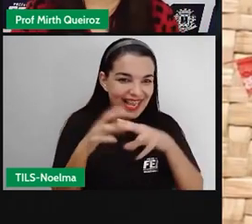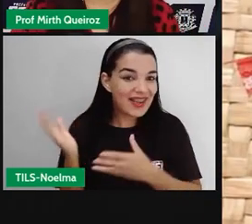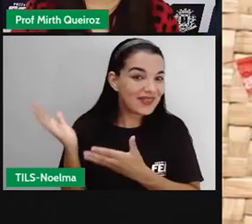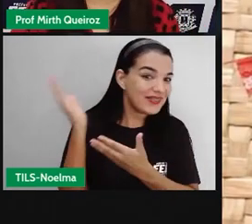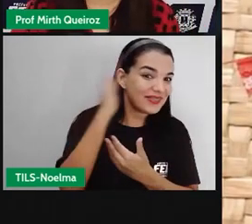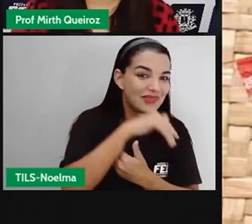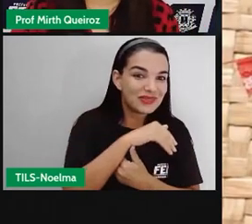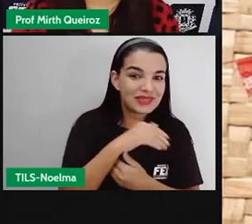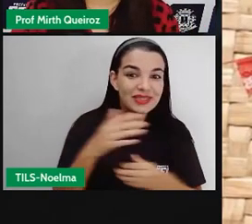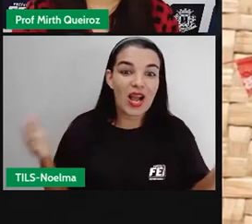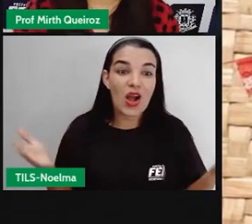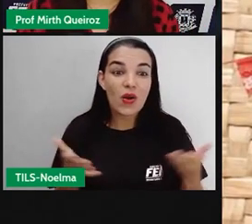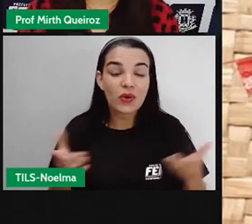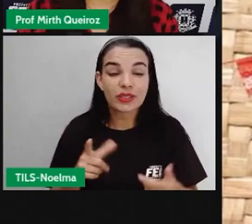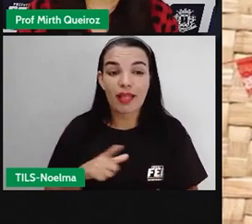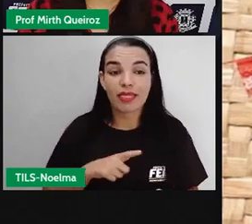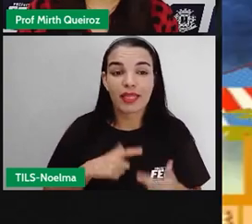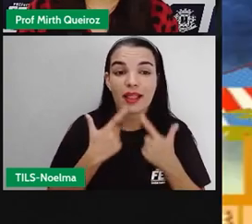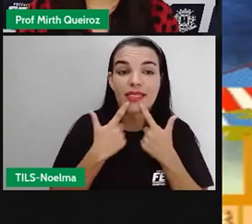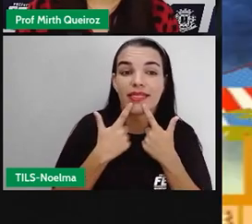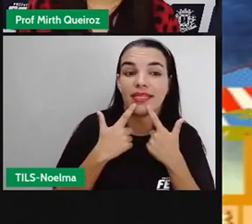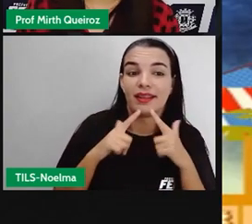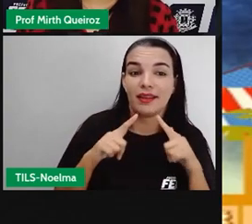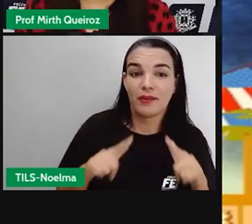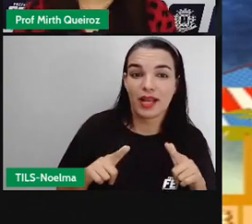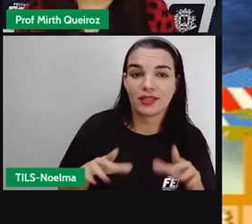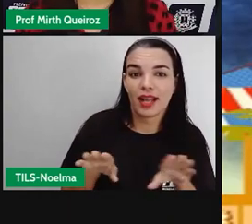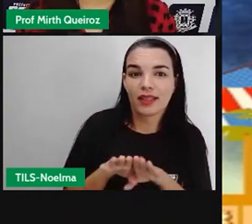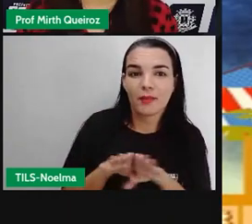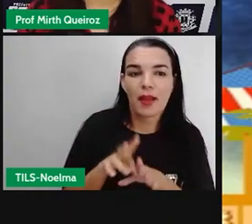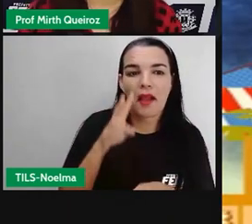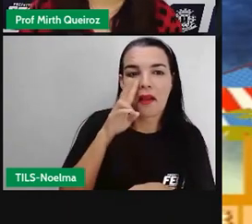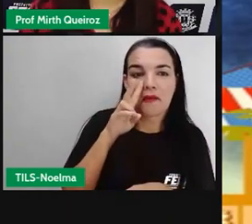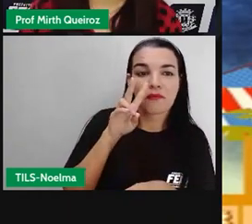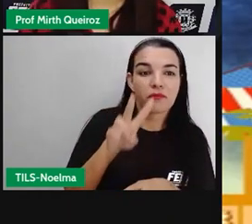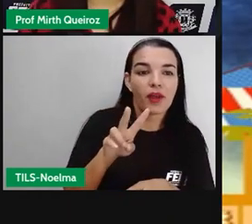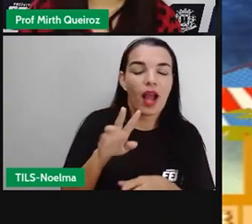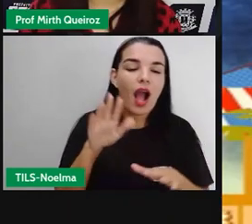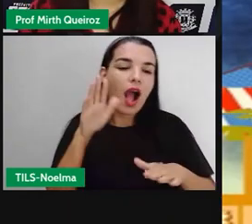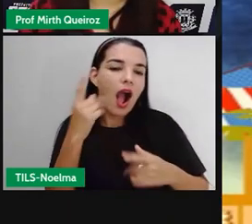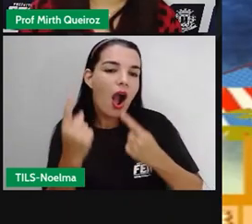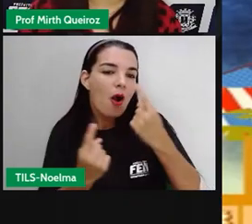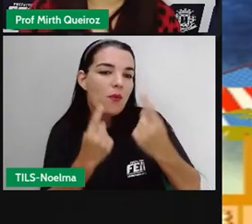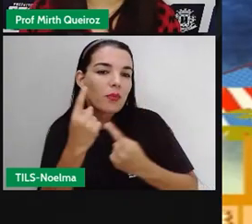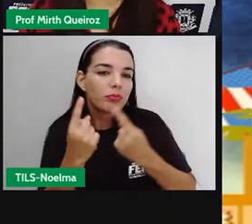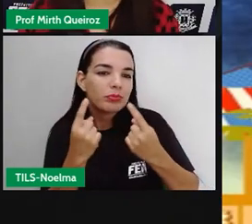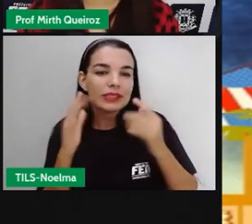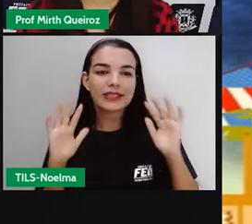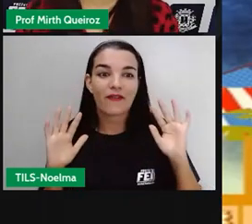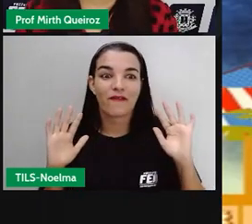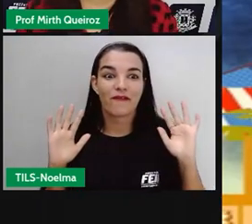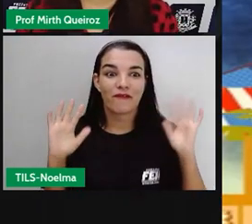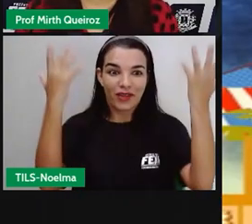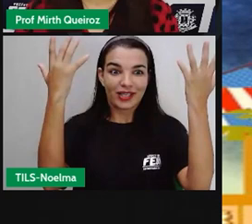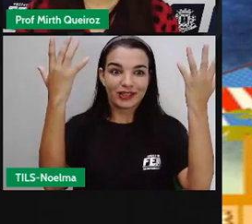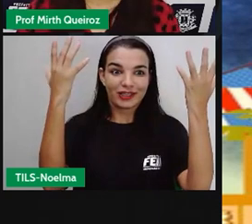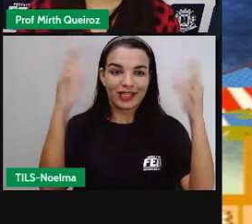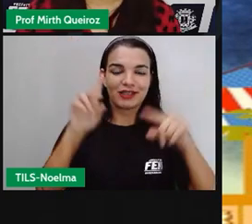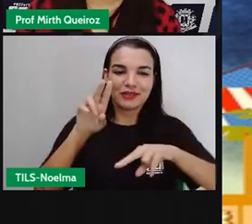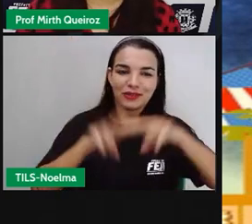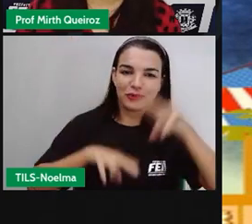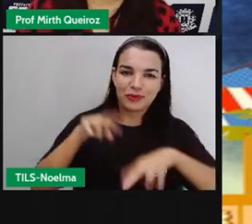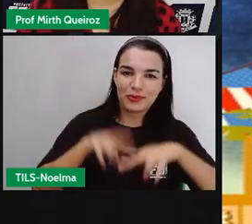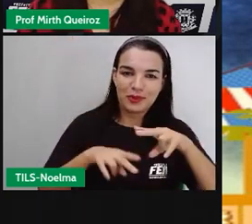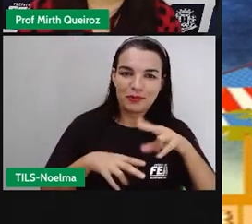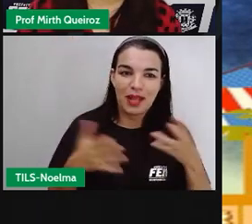lá? Hoje nós teremos aula de linguagens e vamos continuar aí falando sobre o festejo junino e